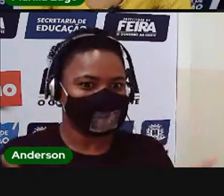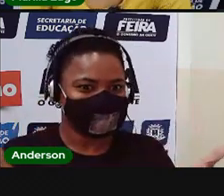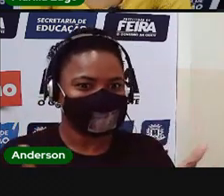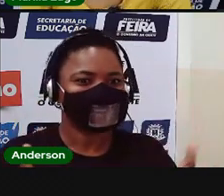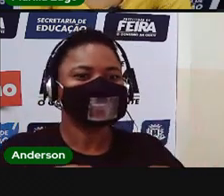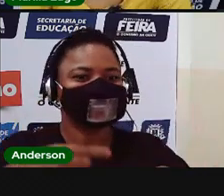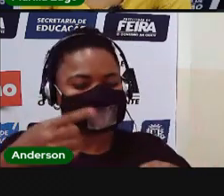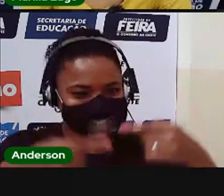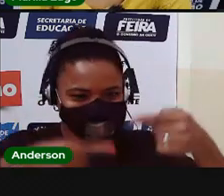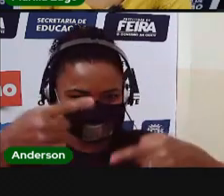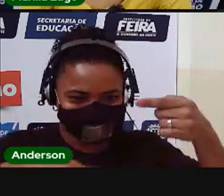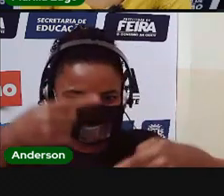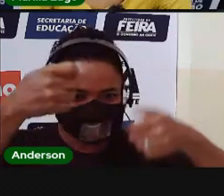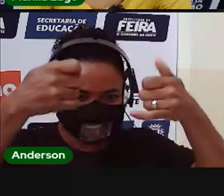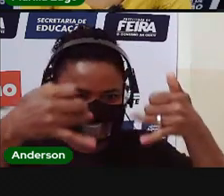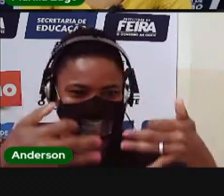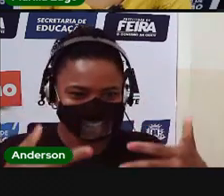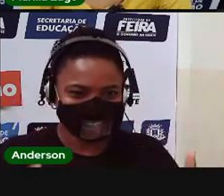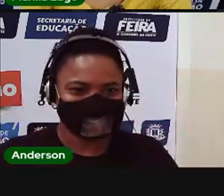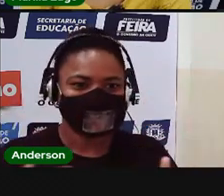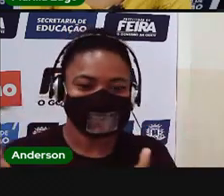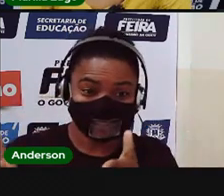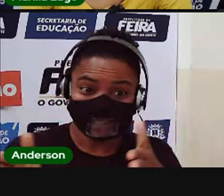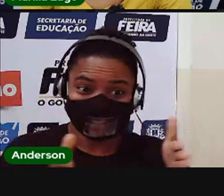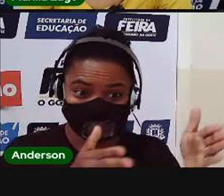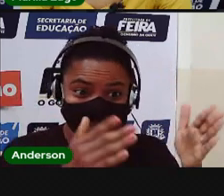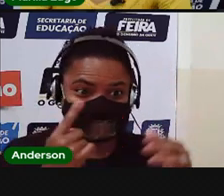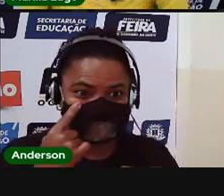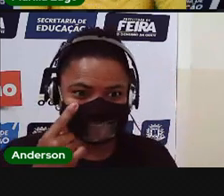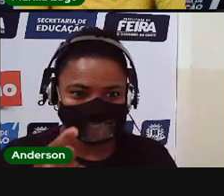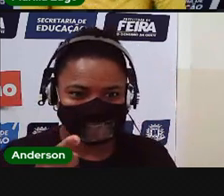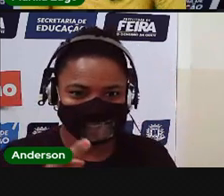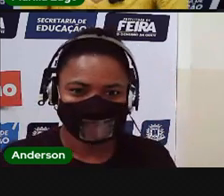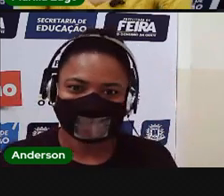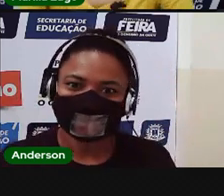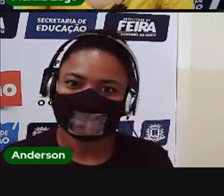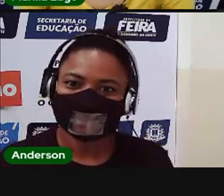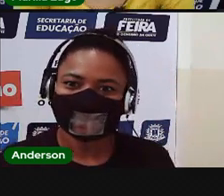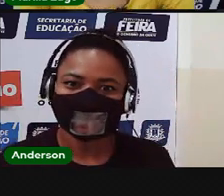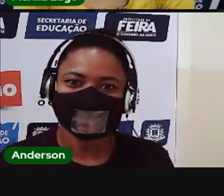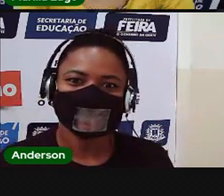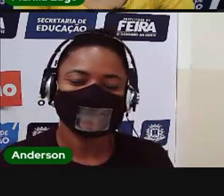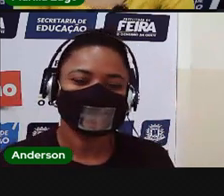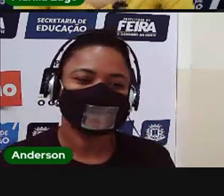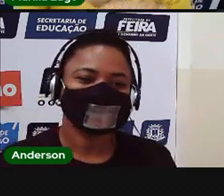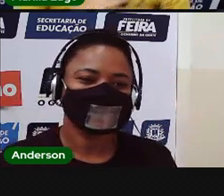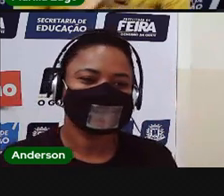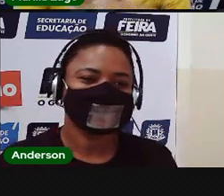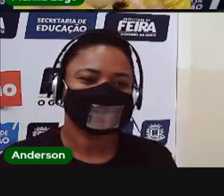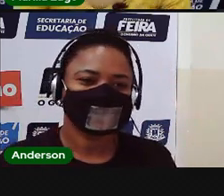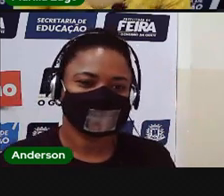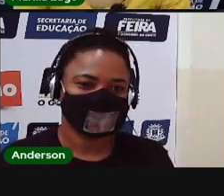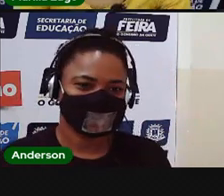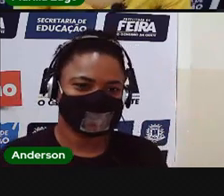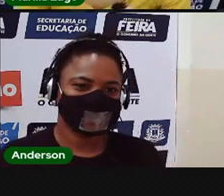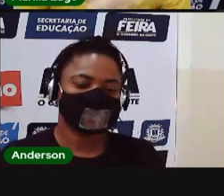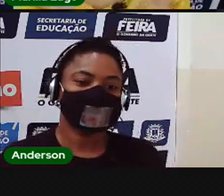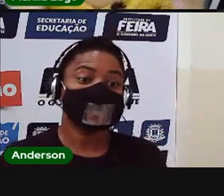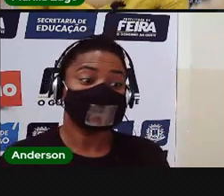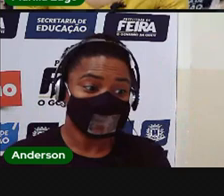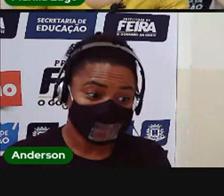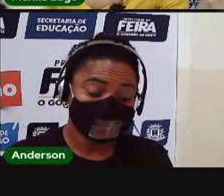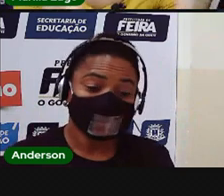primeiro slide. Já começar com essa mensagem,